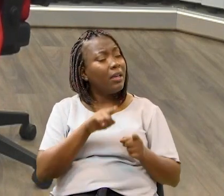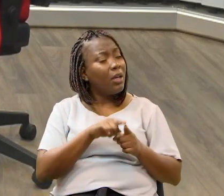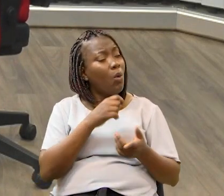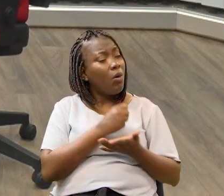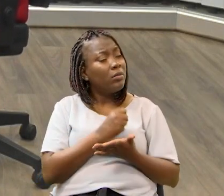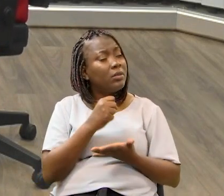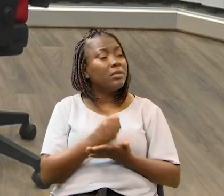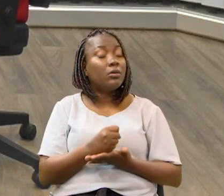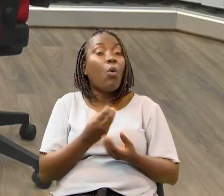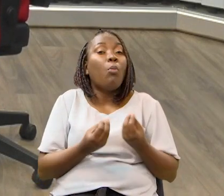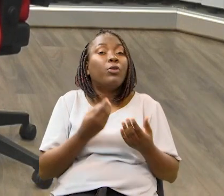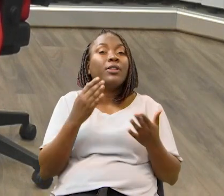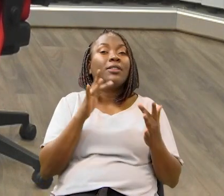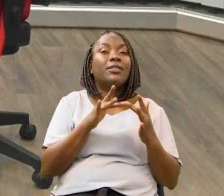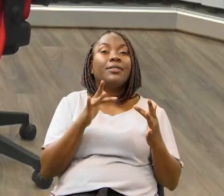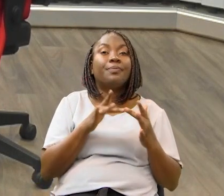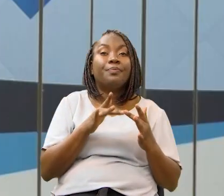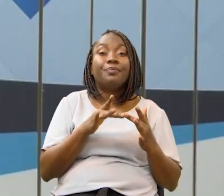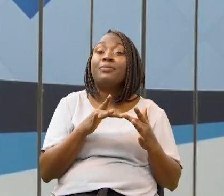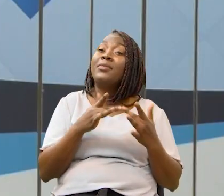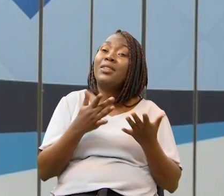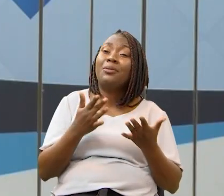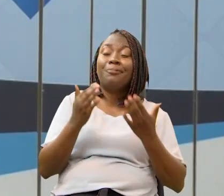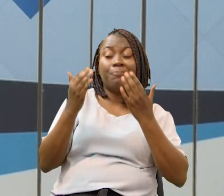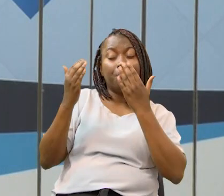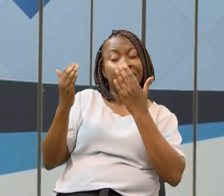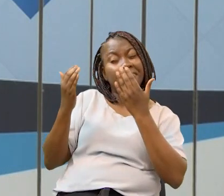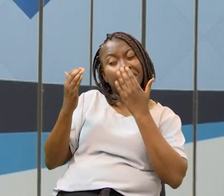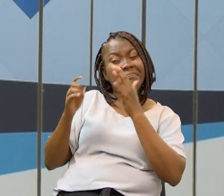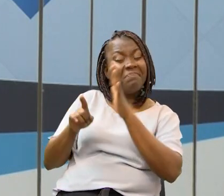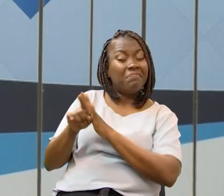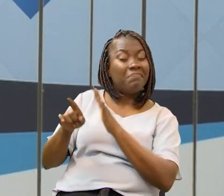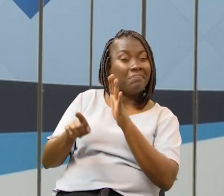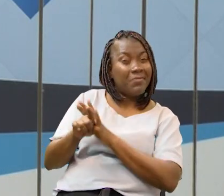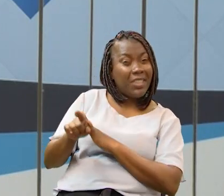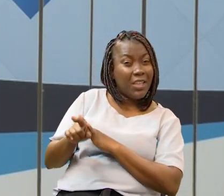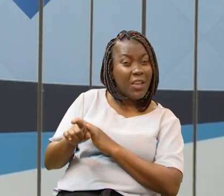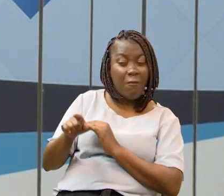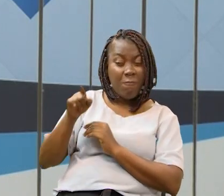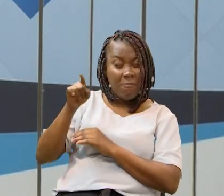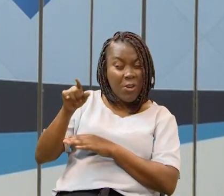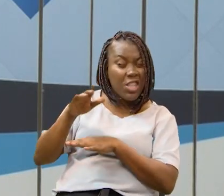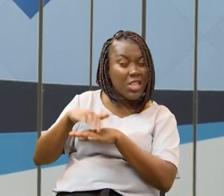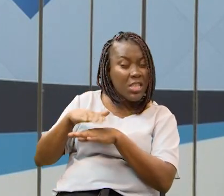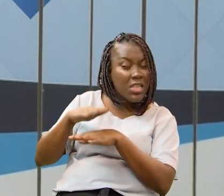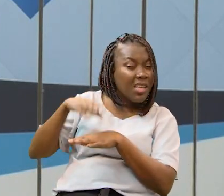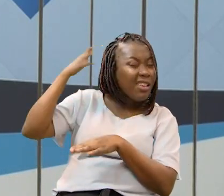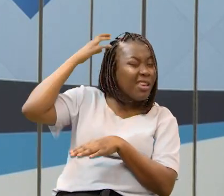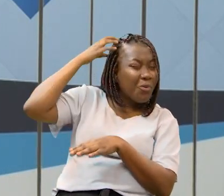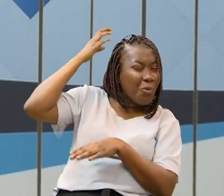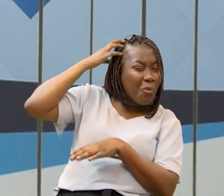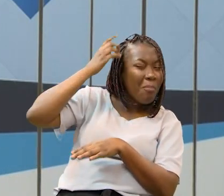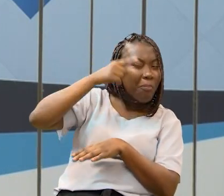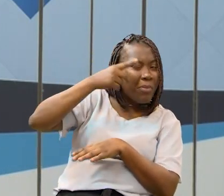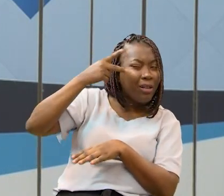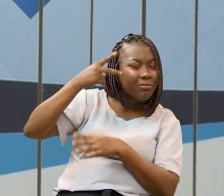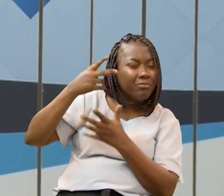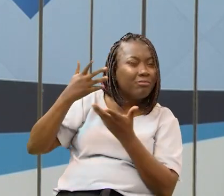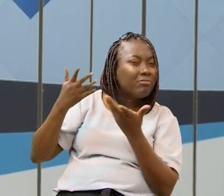tratar, né? Então, sempre colocando em dúvida, né? Mas será que não foi você que deu